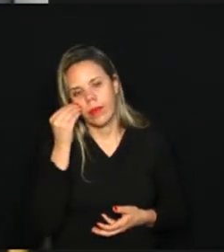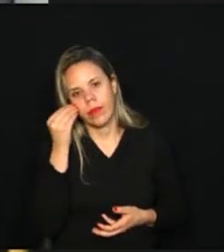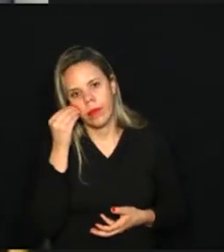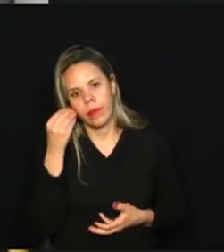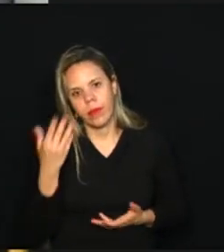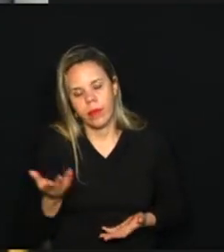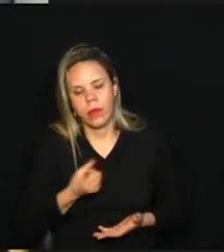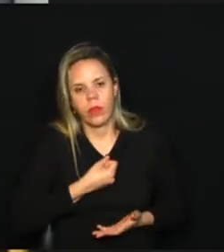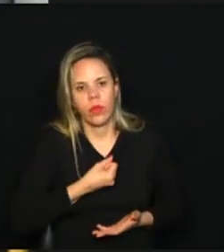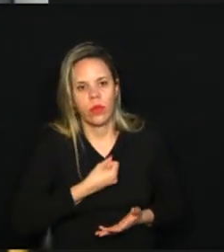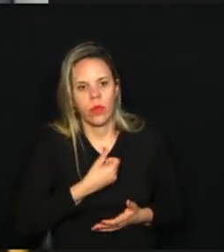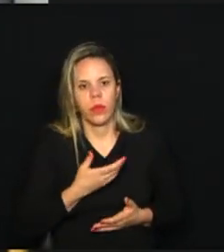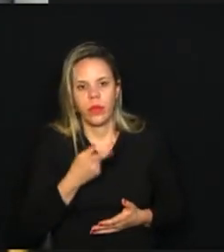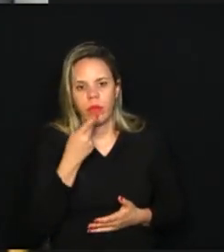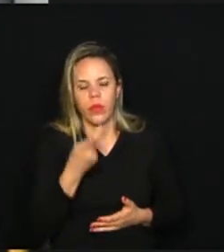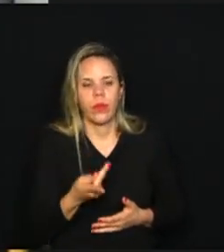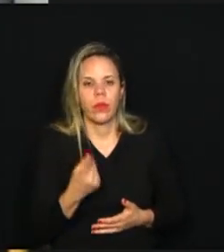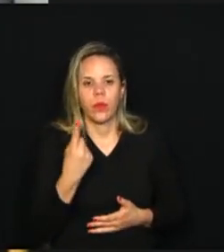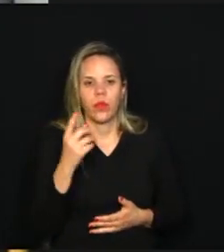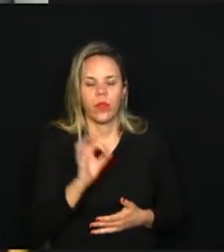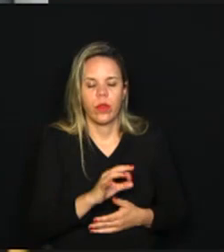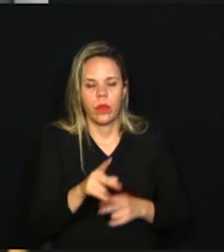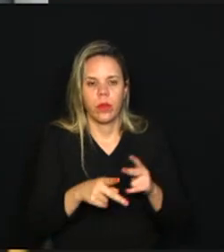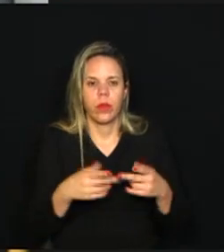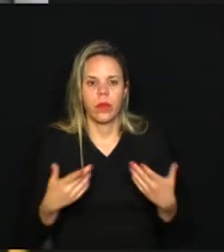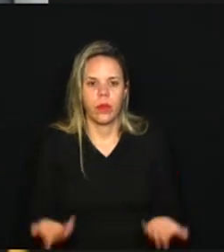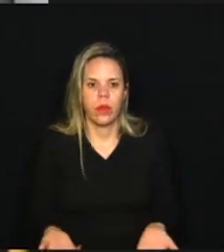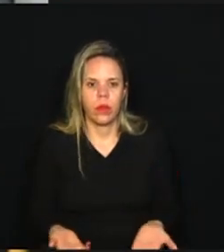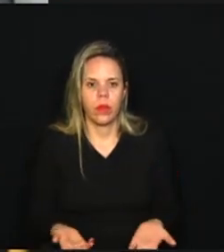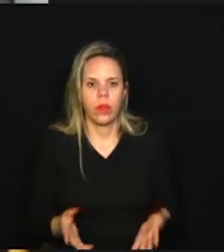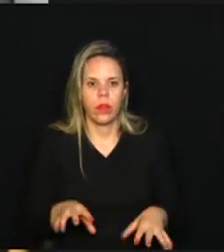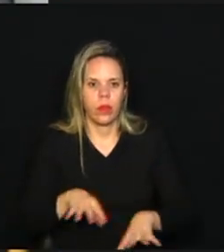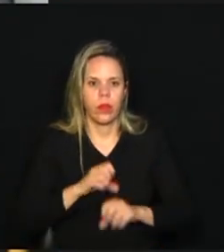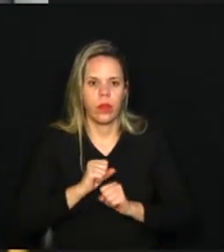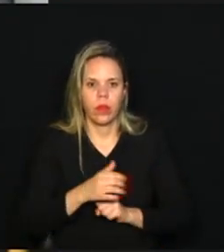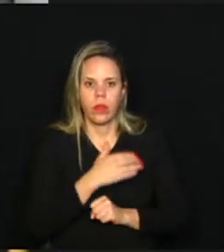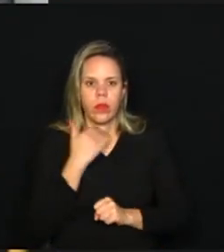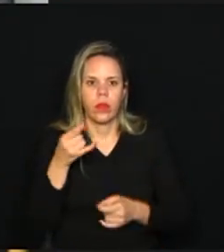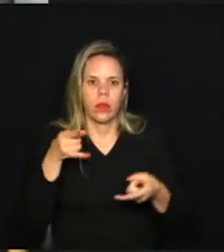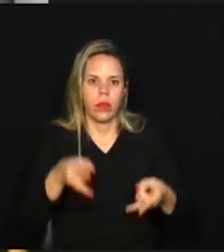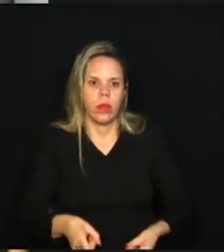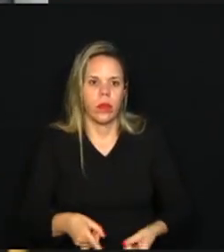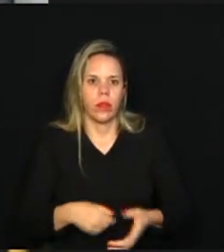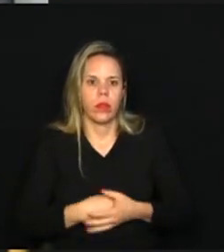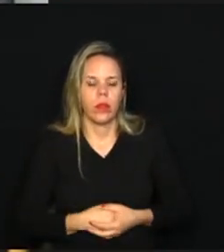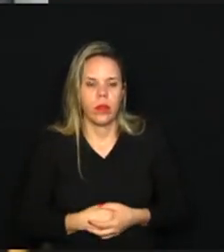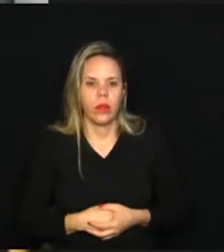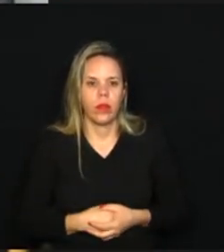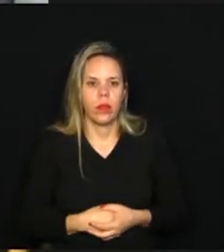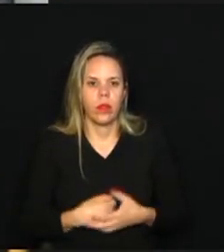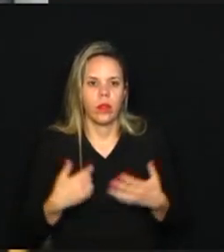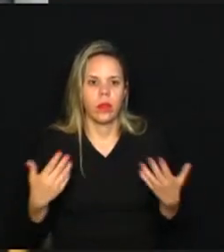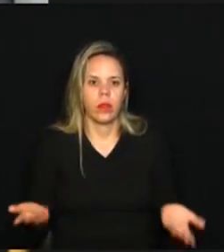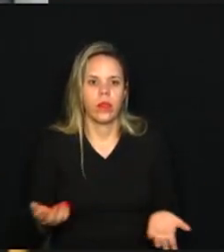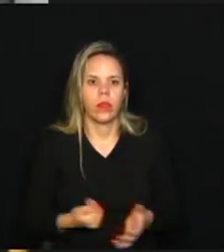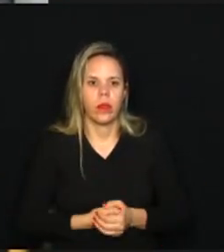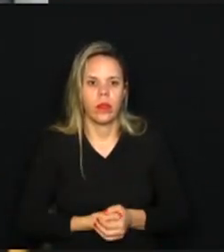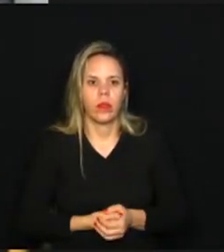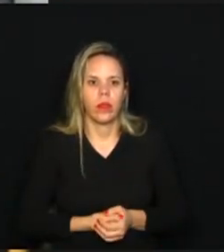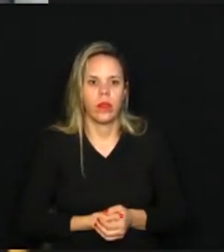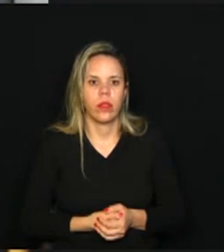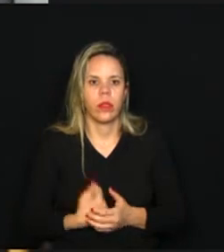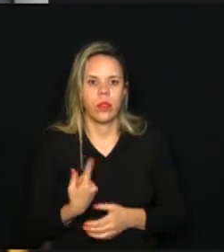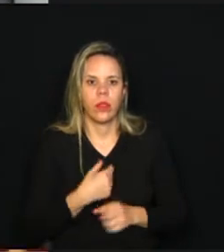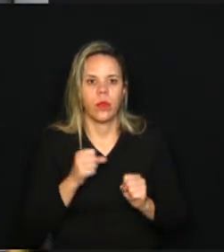número epidemiológico para dizer, cerca de 1% das pessoas contaminadas vão morrer no leito, né? Então, o quanto a gente